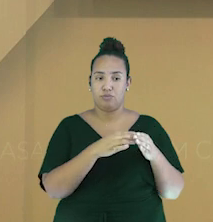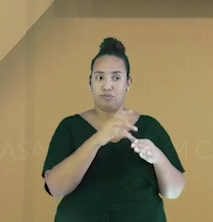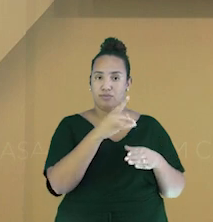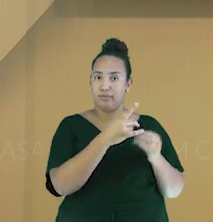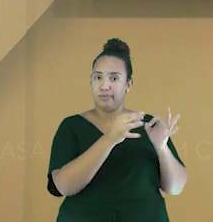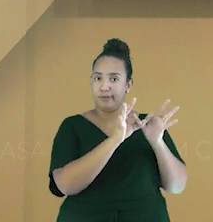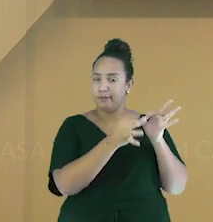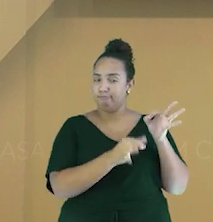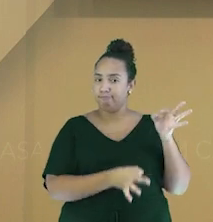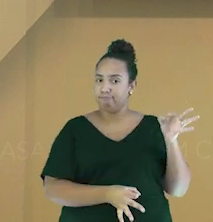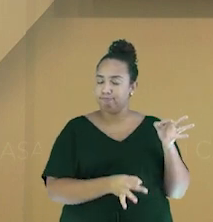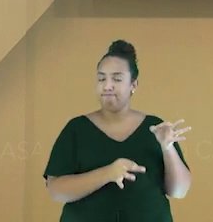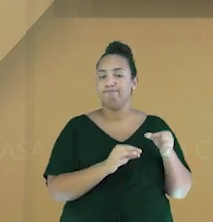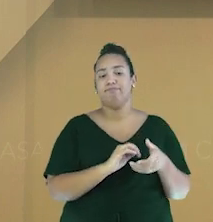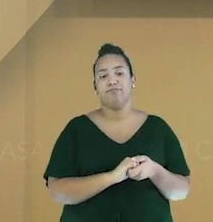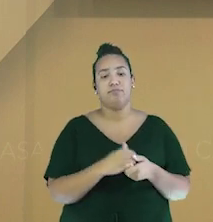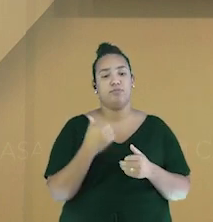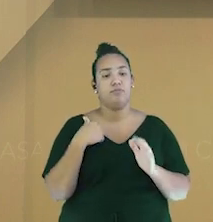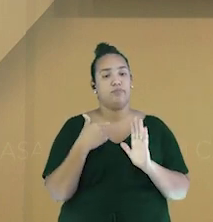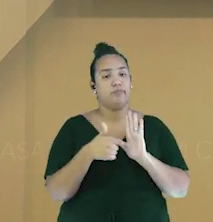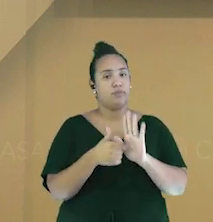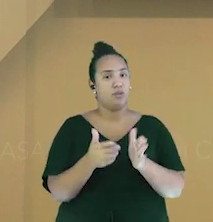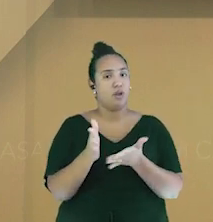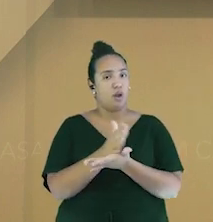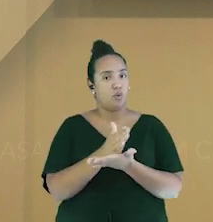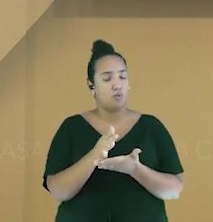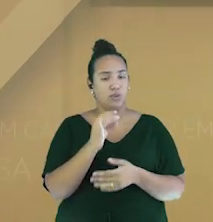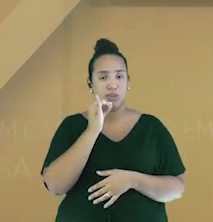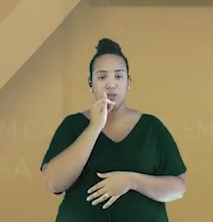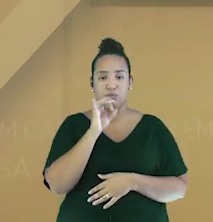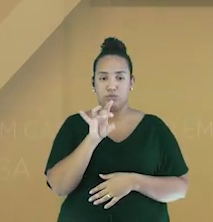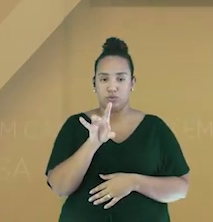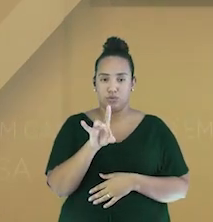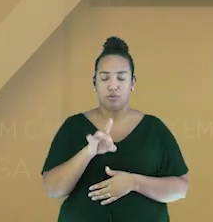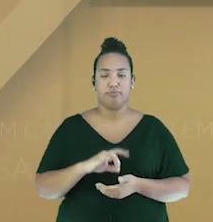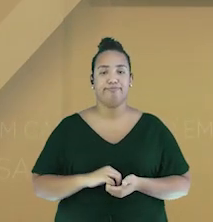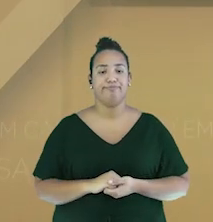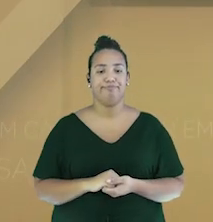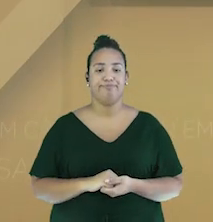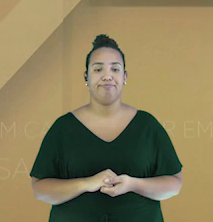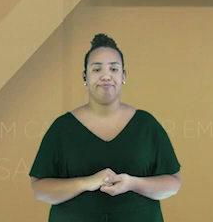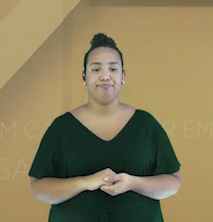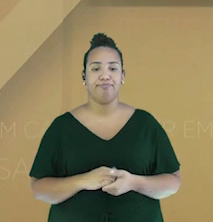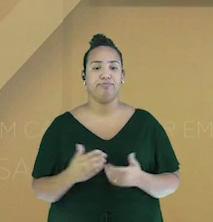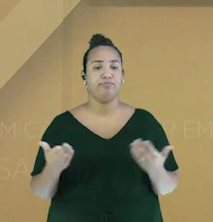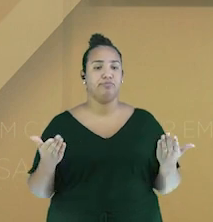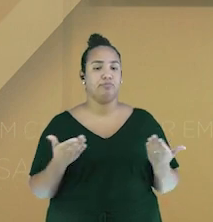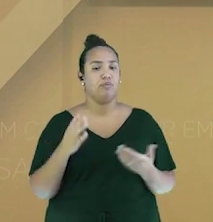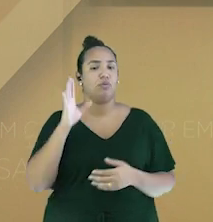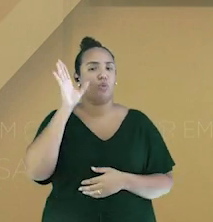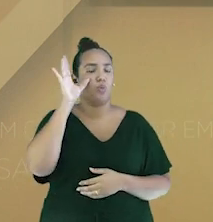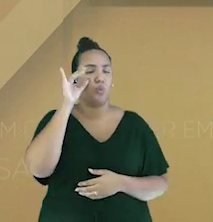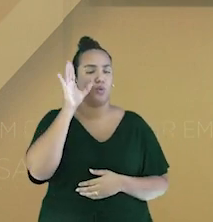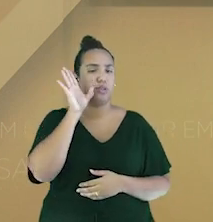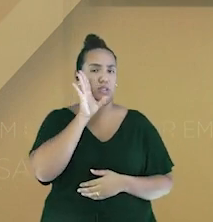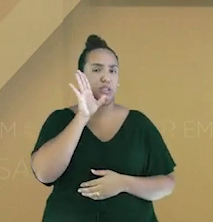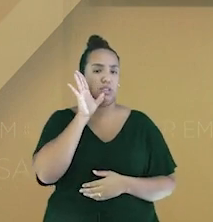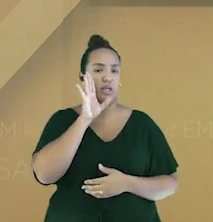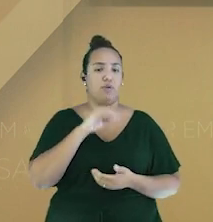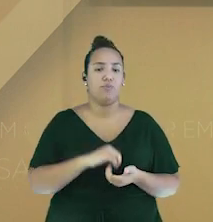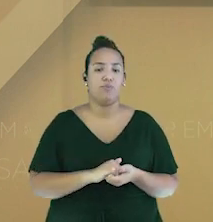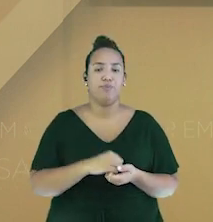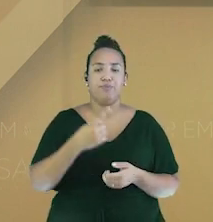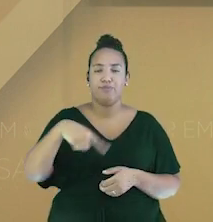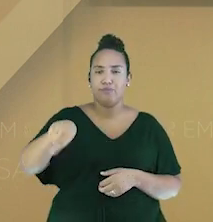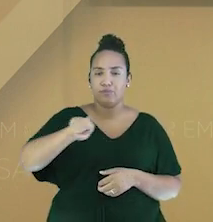infinitos. Aqui mostrei apenas alguns exemplos. Agora uma curiosidade muito legal. Você